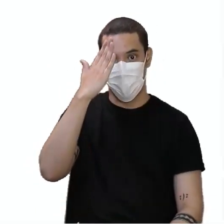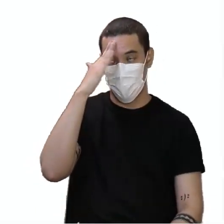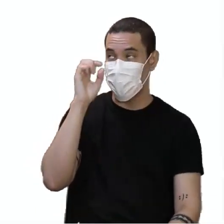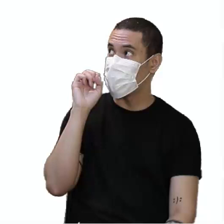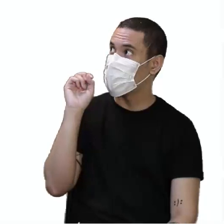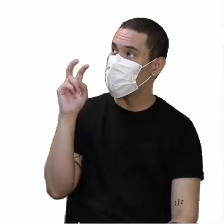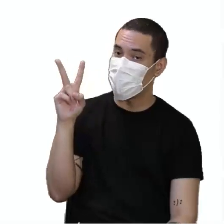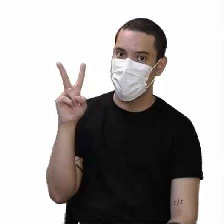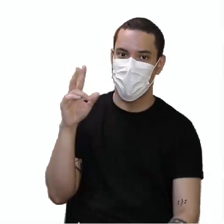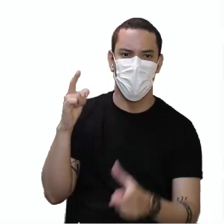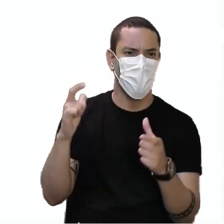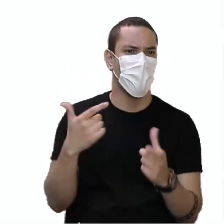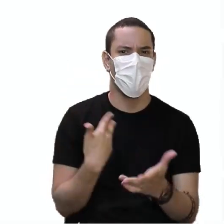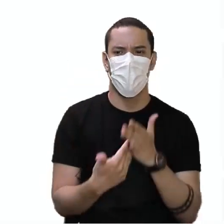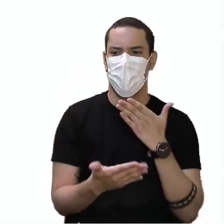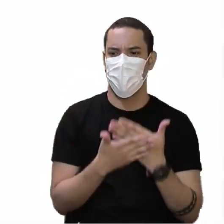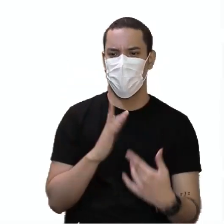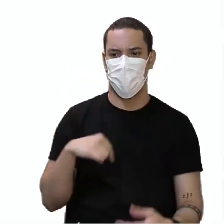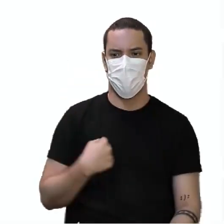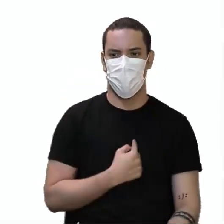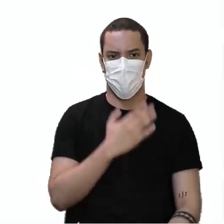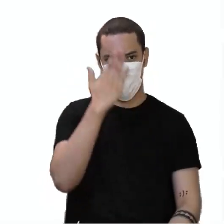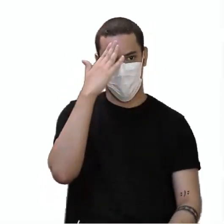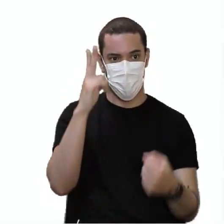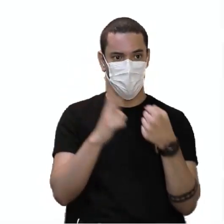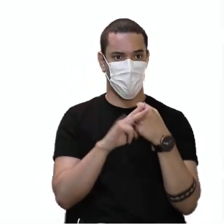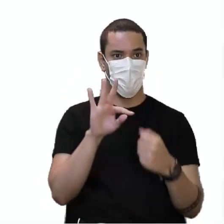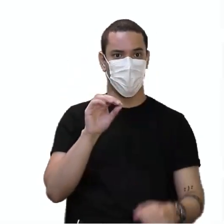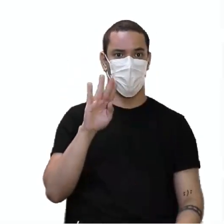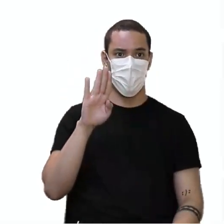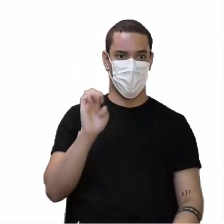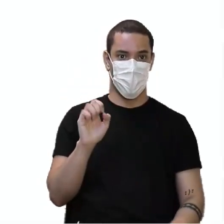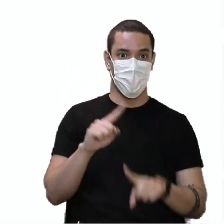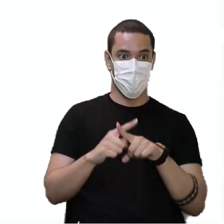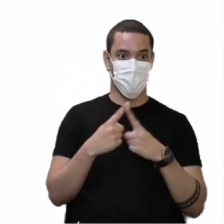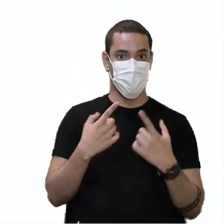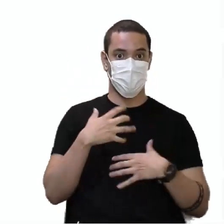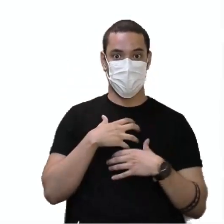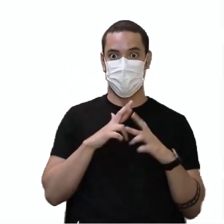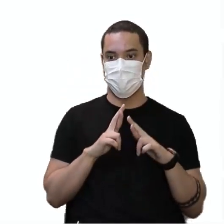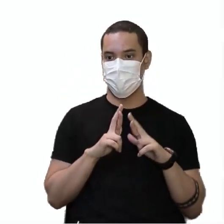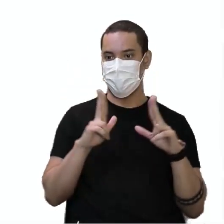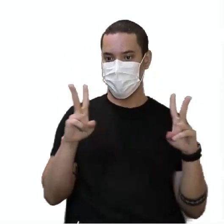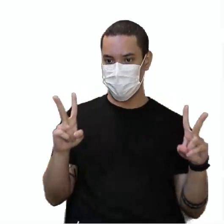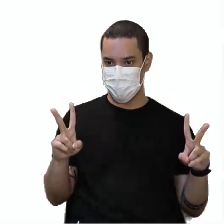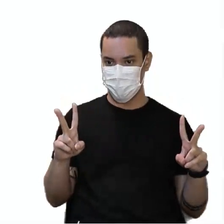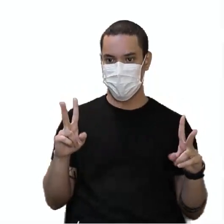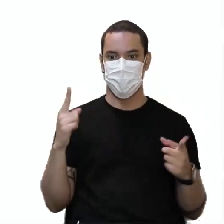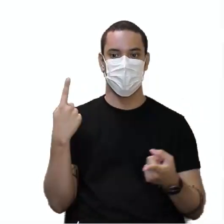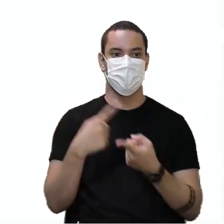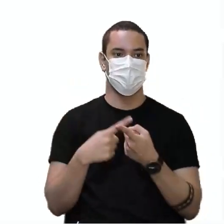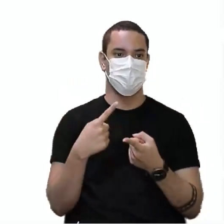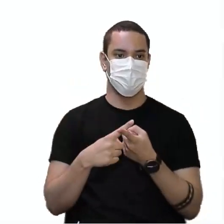olhou ele em algum lugar, já sabe que é o verbo to be. Só que agora ele está de um jeito diferente, né? Ele está